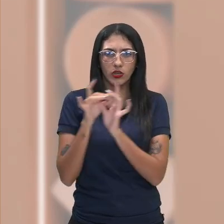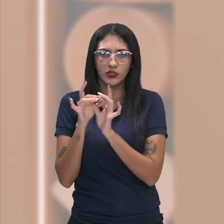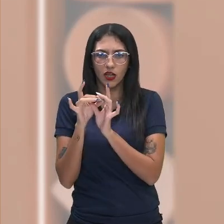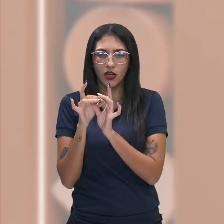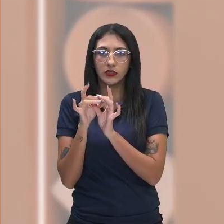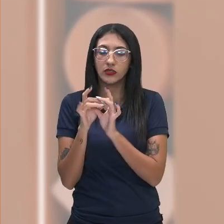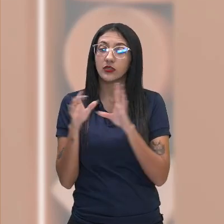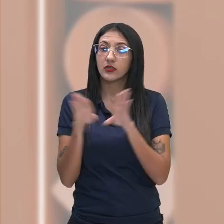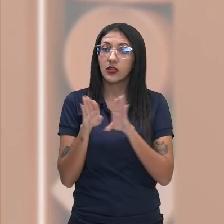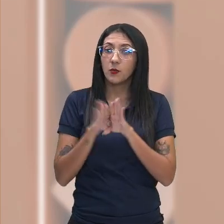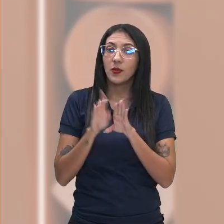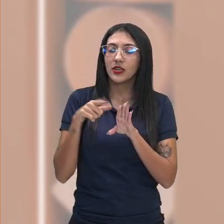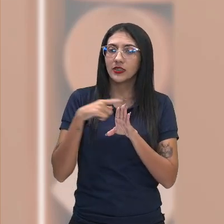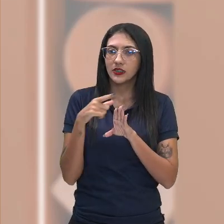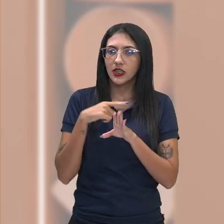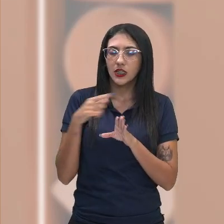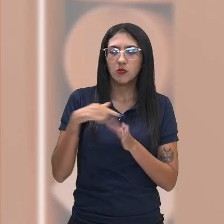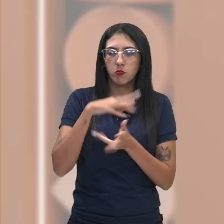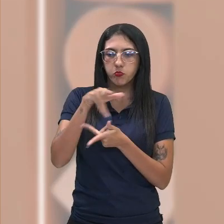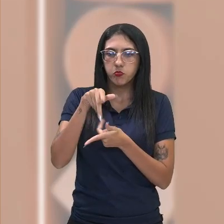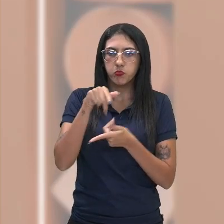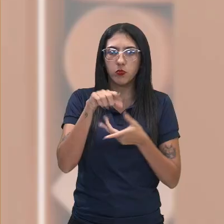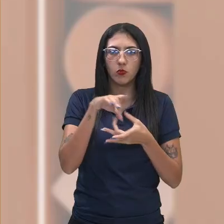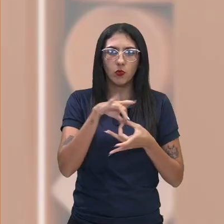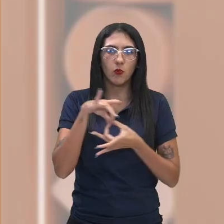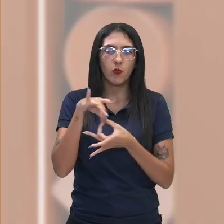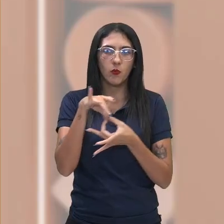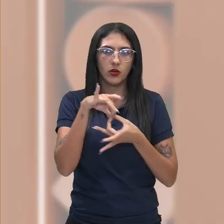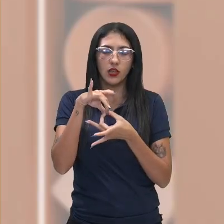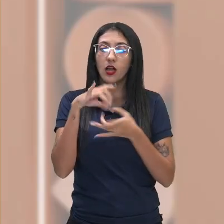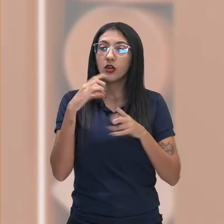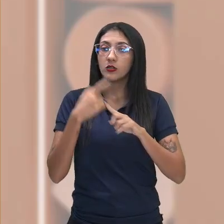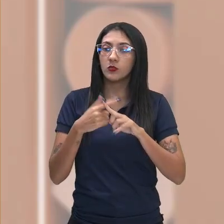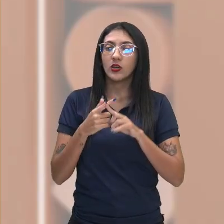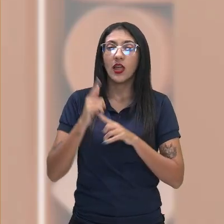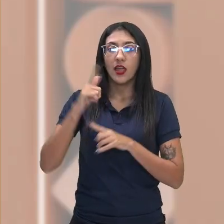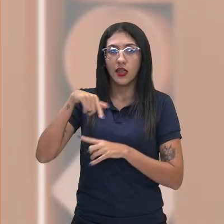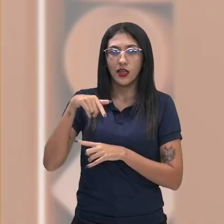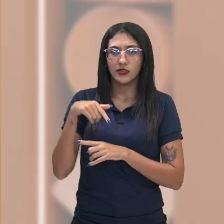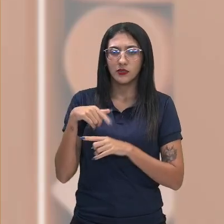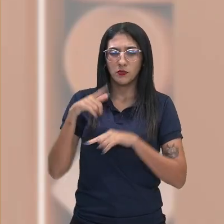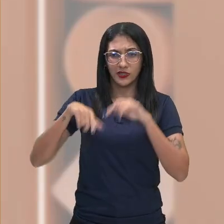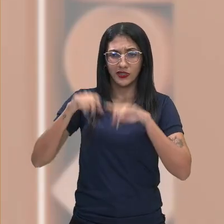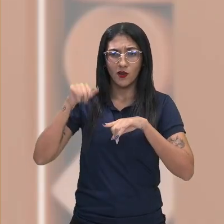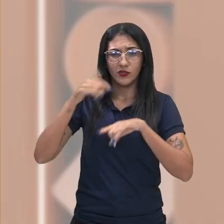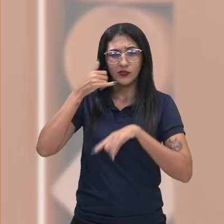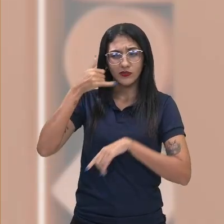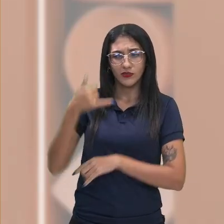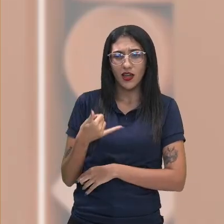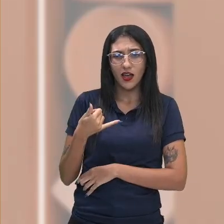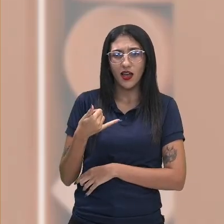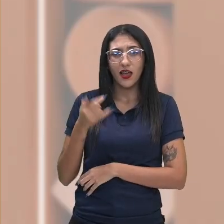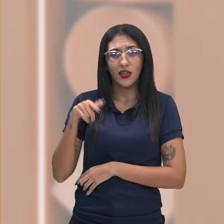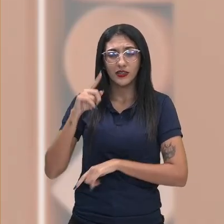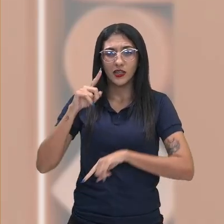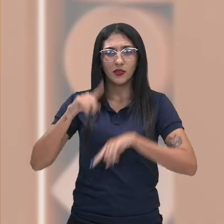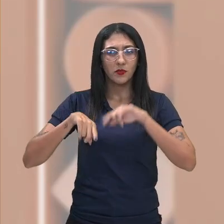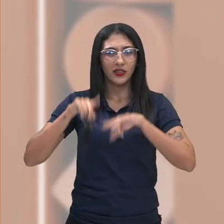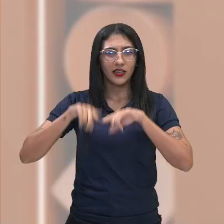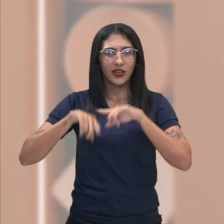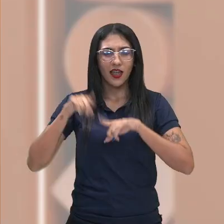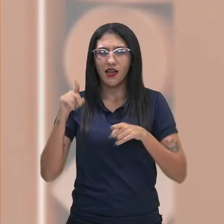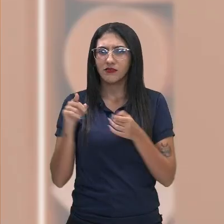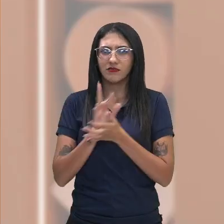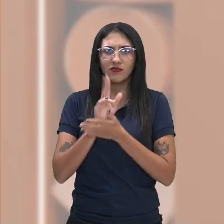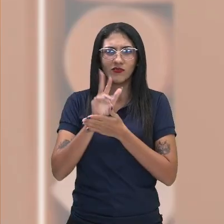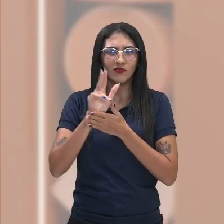está interconectada. Afinal de contas, esse elemento, o celular, ele apresenta materiais